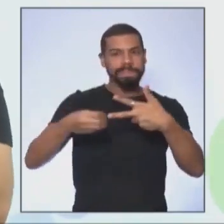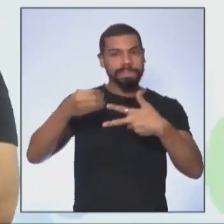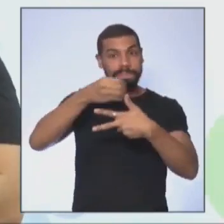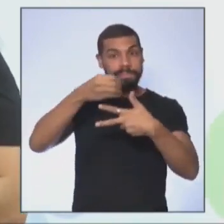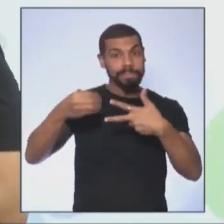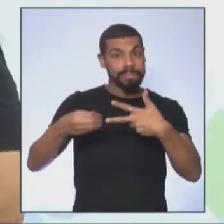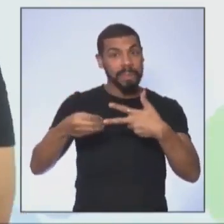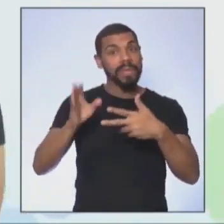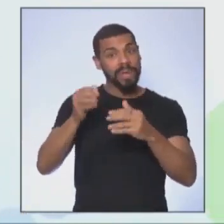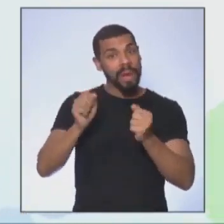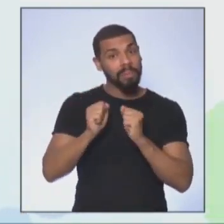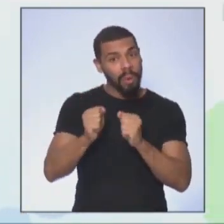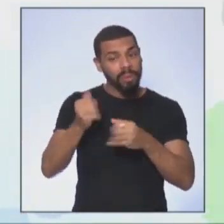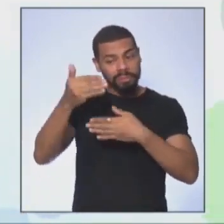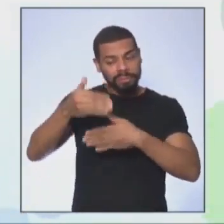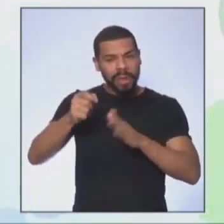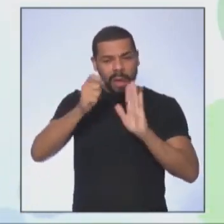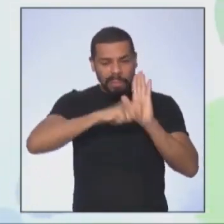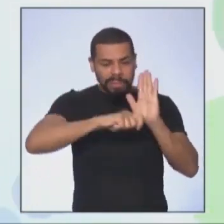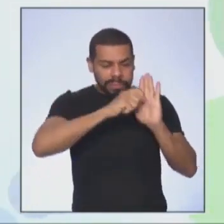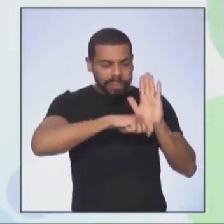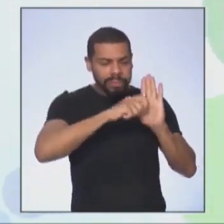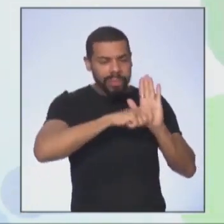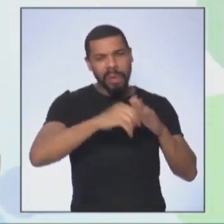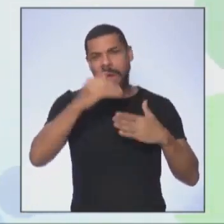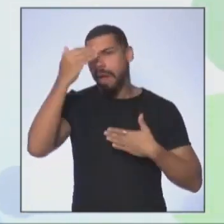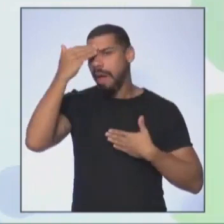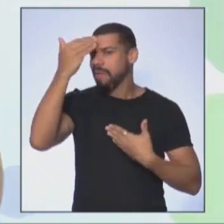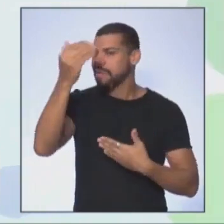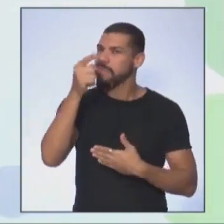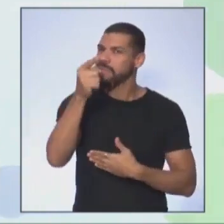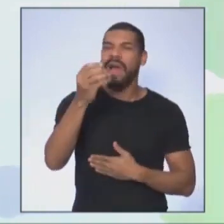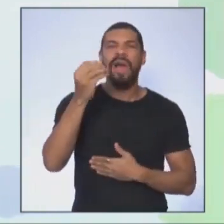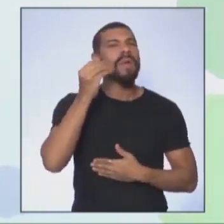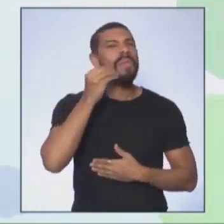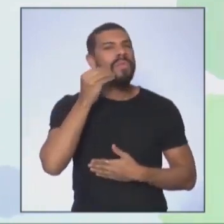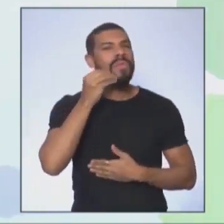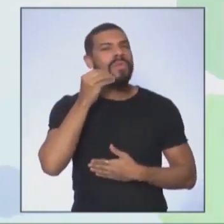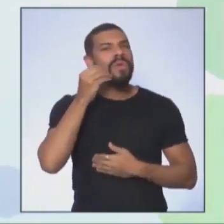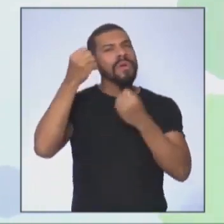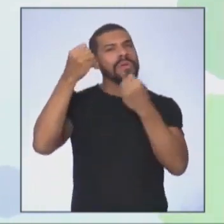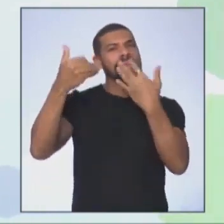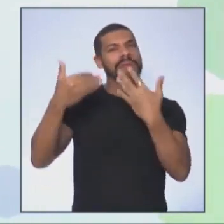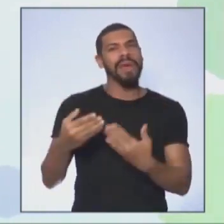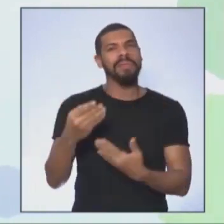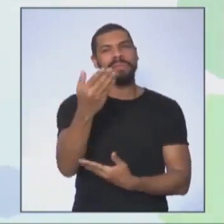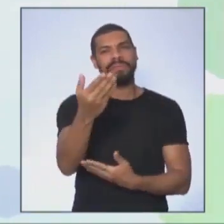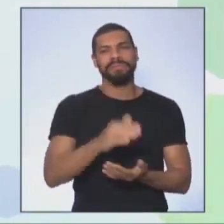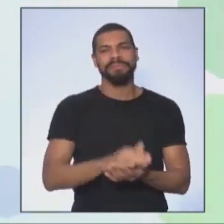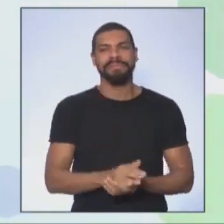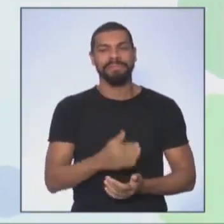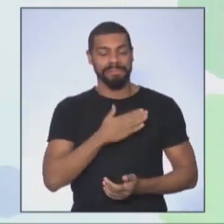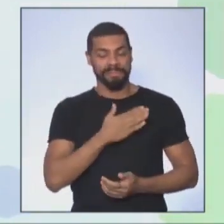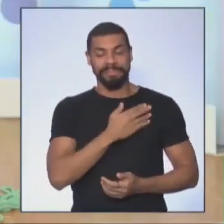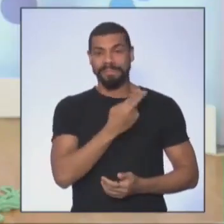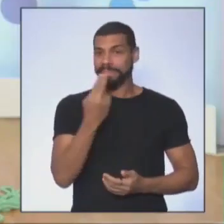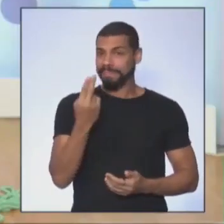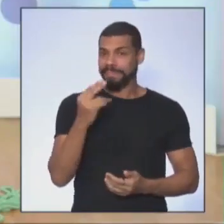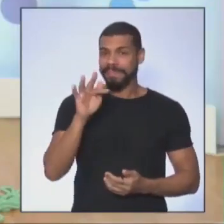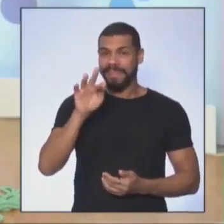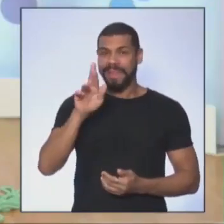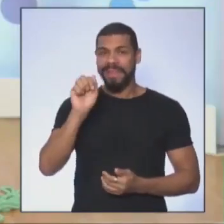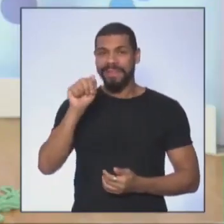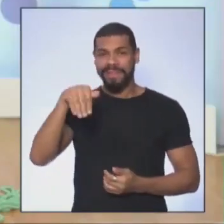essa inscrição. Bom, a gente agradece muito essa oportunidade de poder estar aqui, de poder explicar para você. Eu sou Francisco Moro. E eu sou